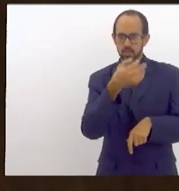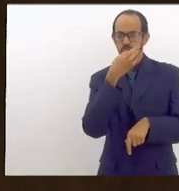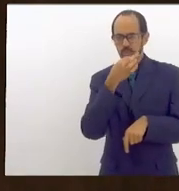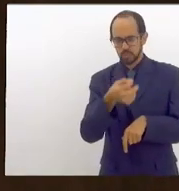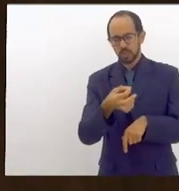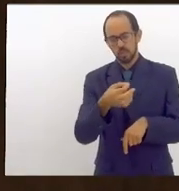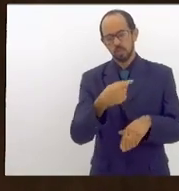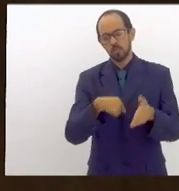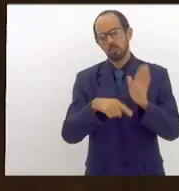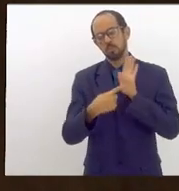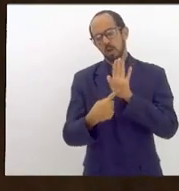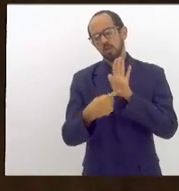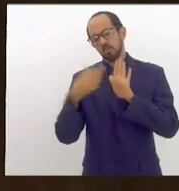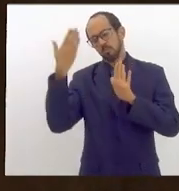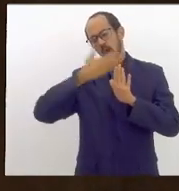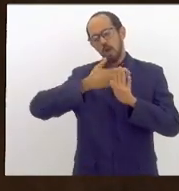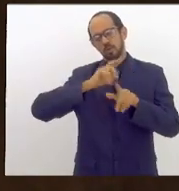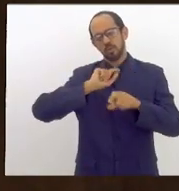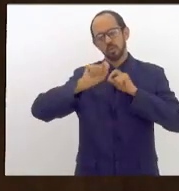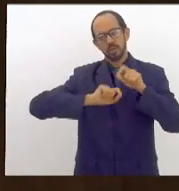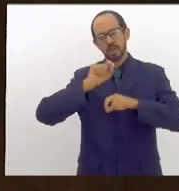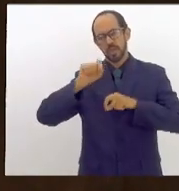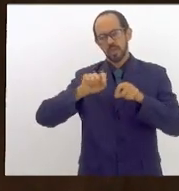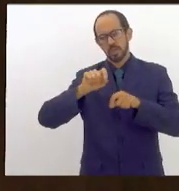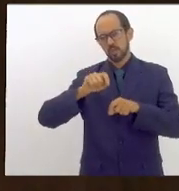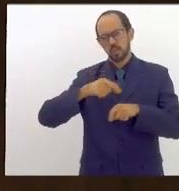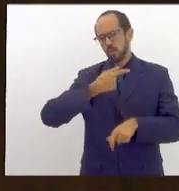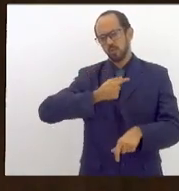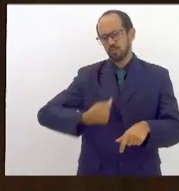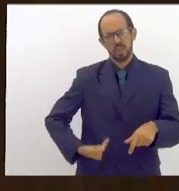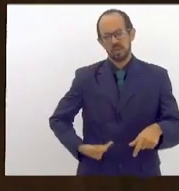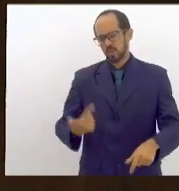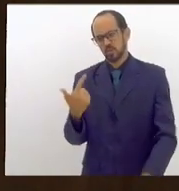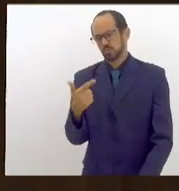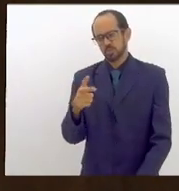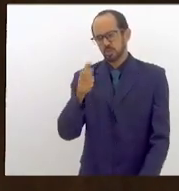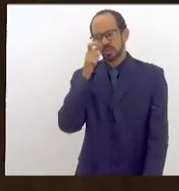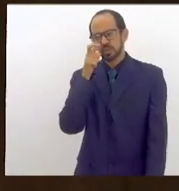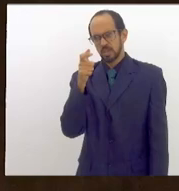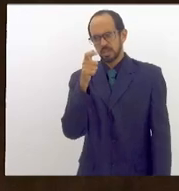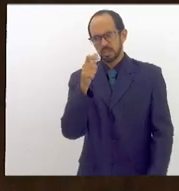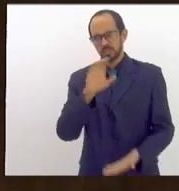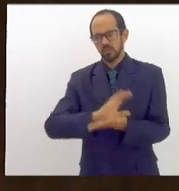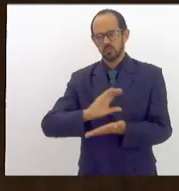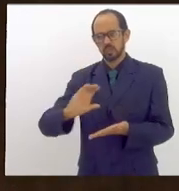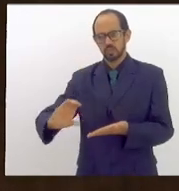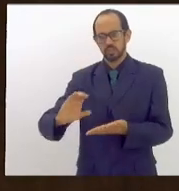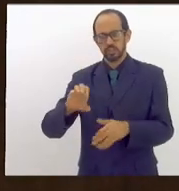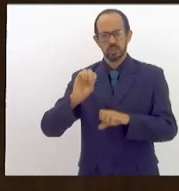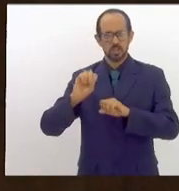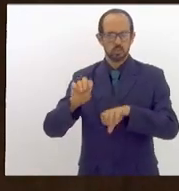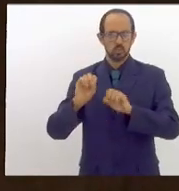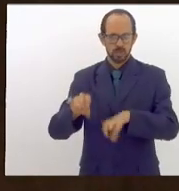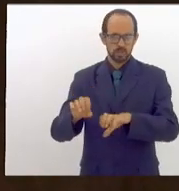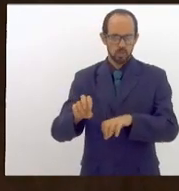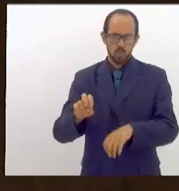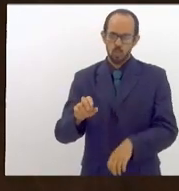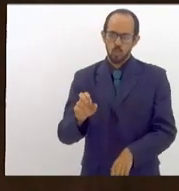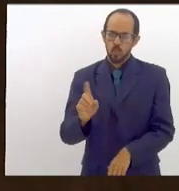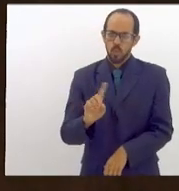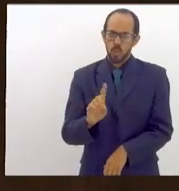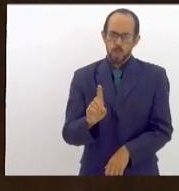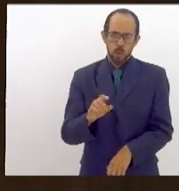na sua origem o governo não tinha interesse investir nem educação nem saúde